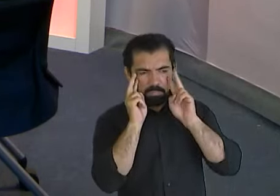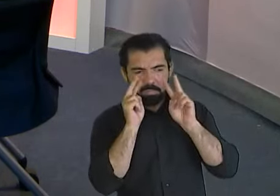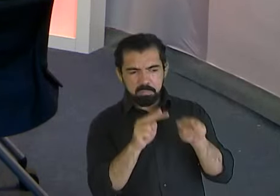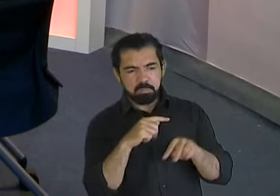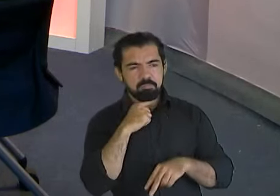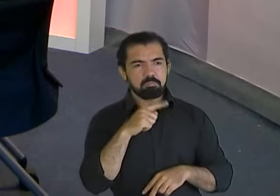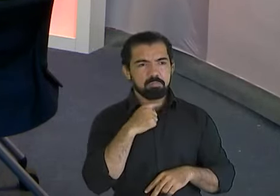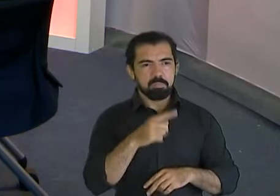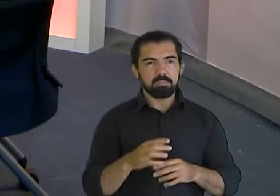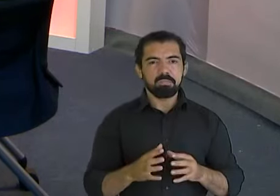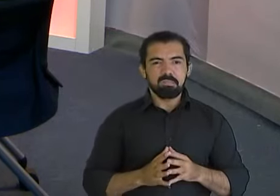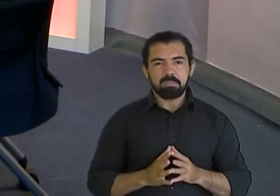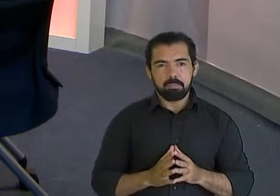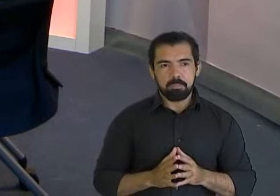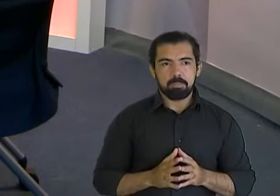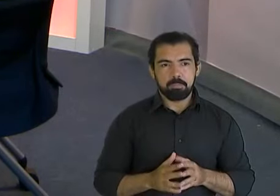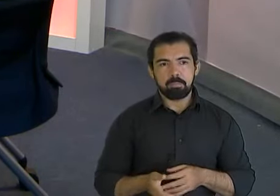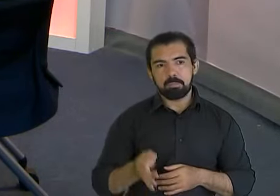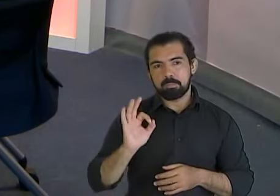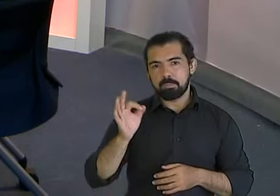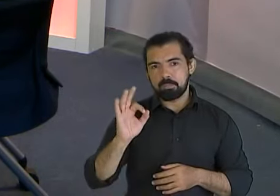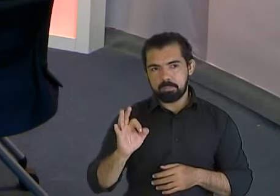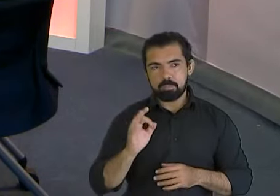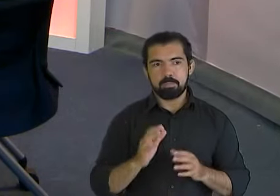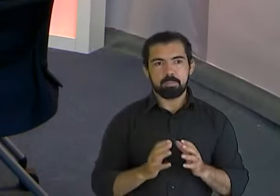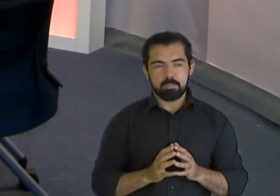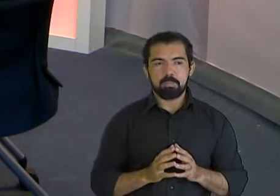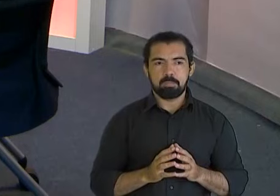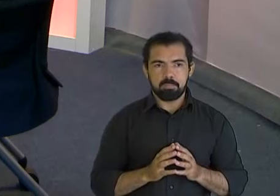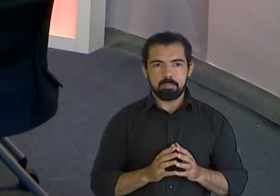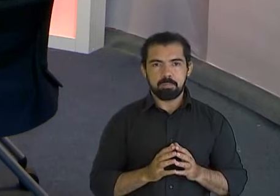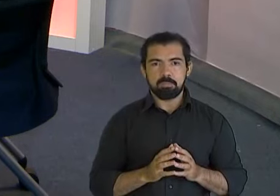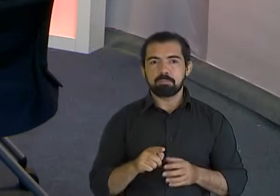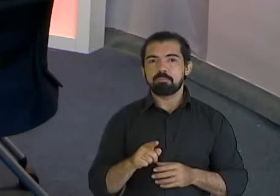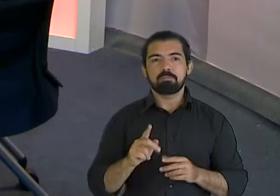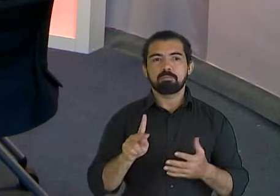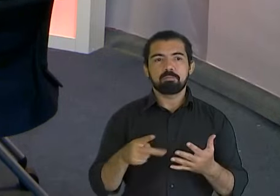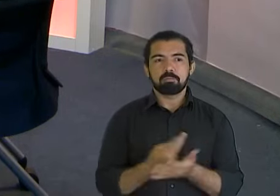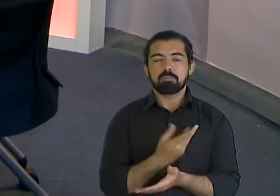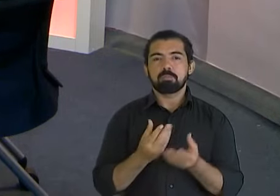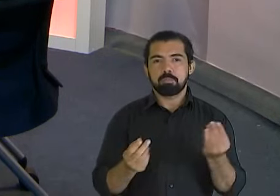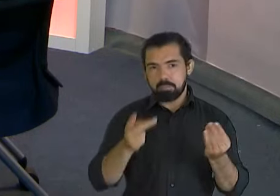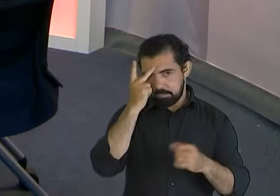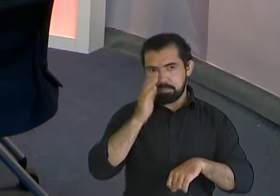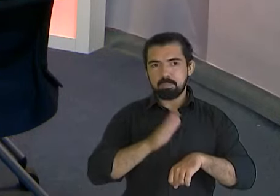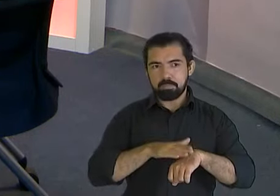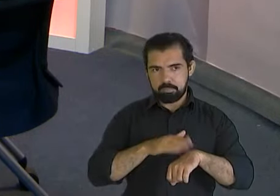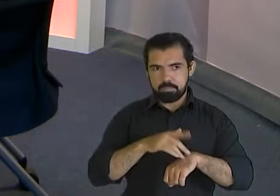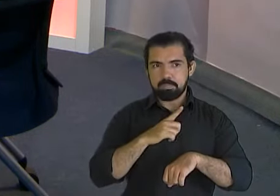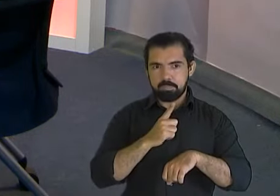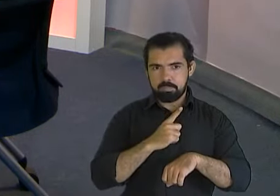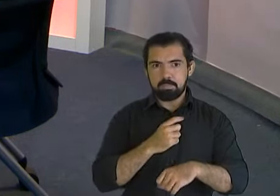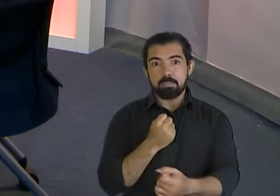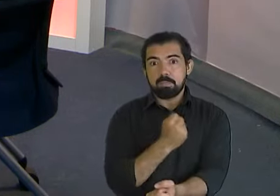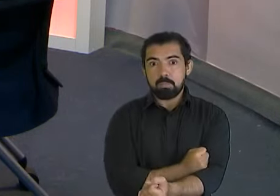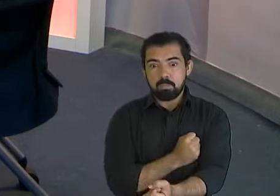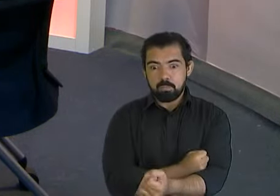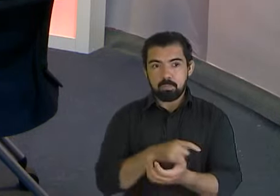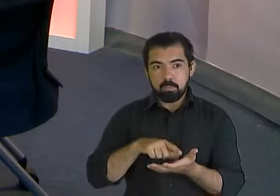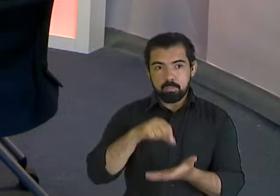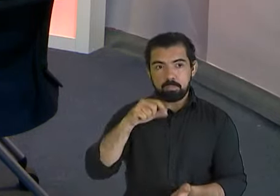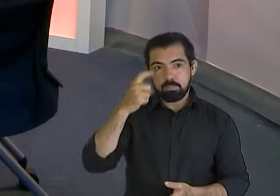Né? né? Então, assim, parece que eu escuto é muito recorrente, né? De quem tem dependência em jogo. Chega lá no IVV e diz assim: eu achei que era